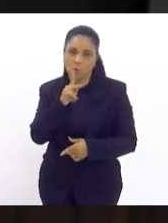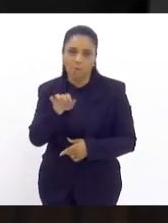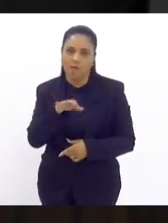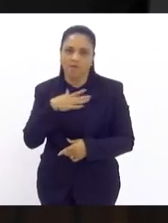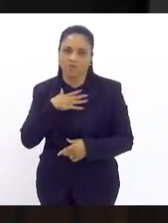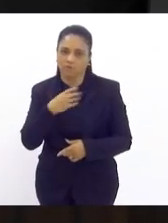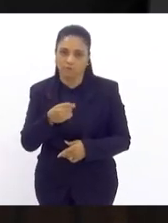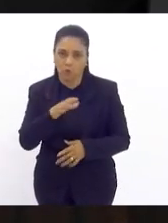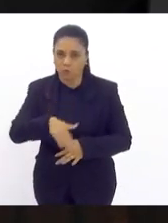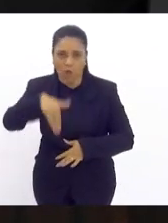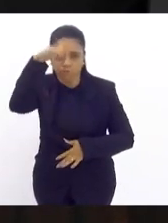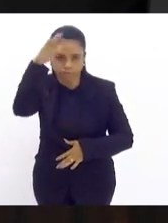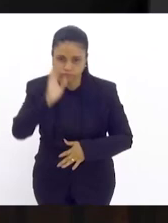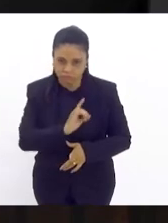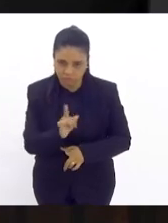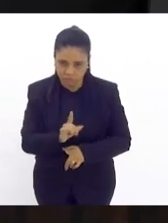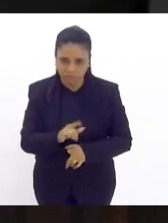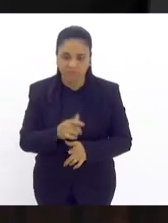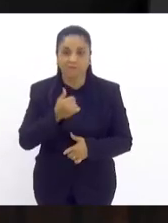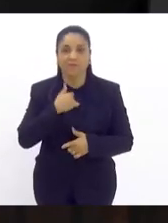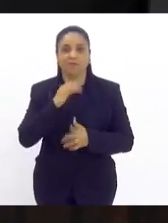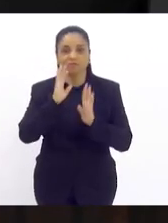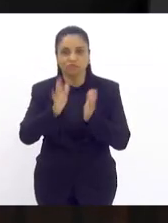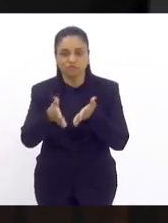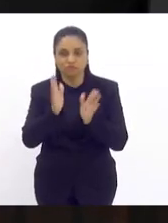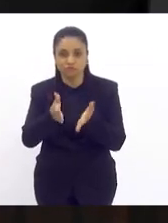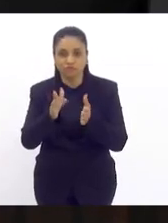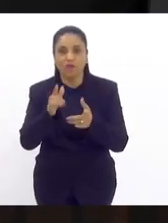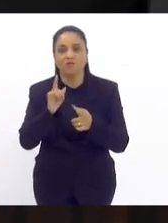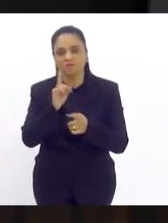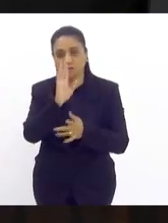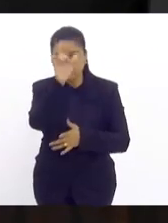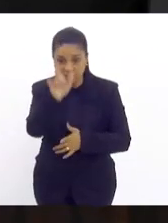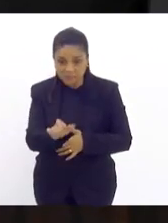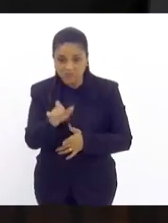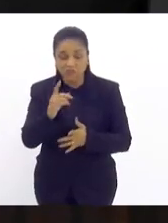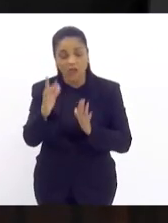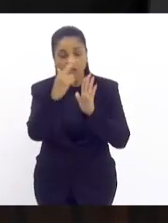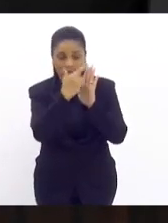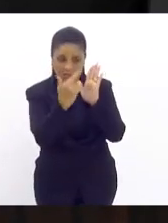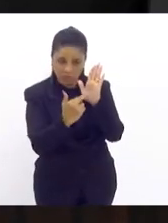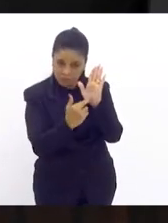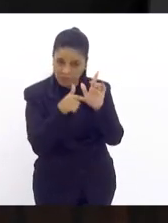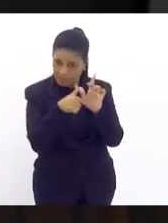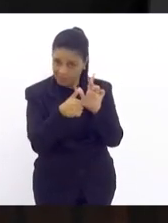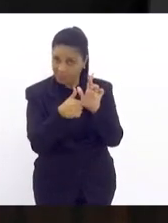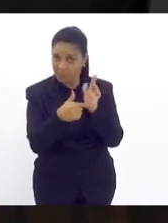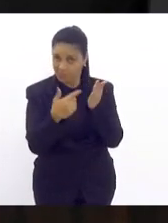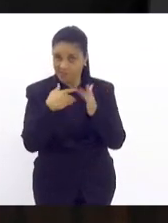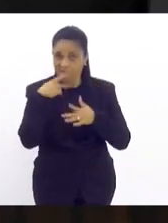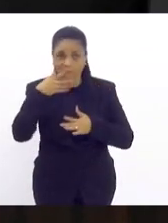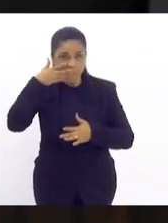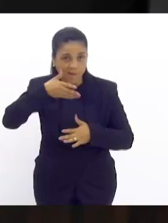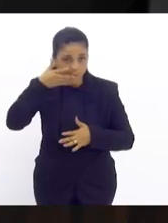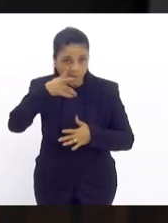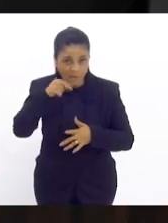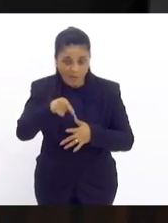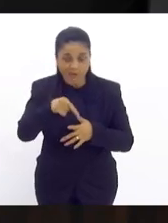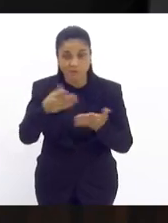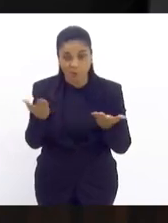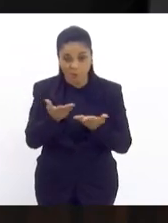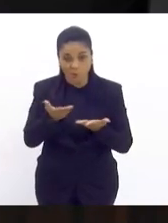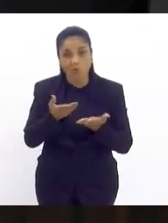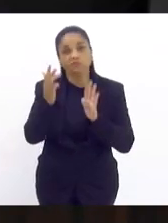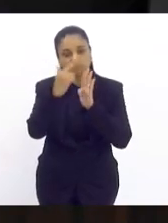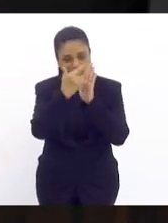barbado entendeu então já que vossa excelência gosta muito de falar do Regimento a partir de hoje vai fazer valer